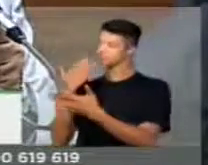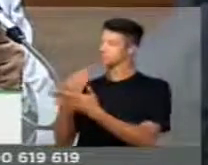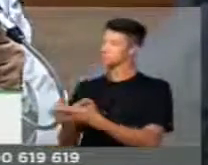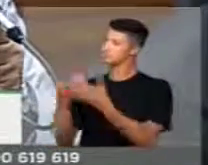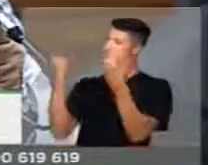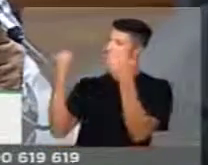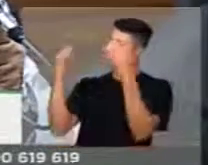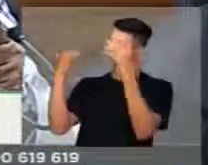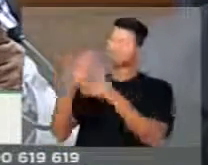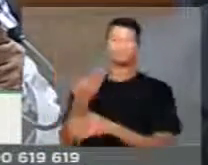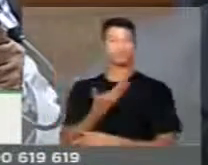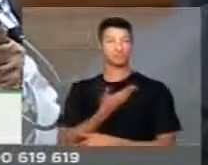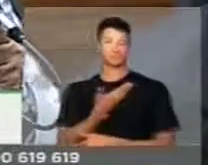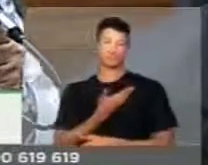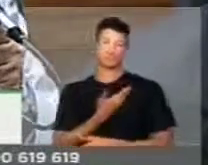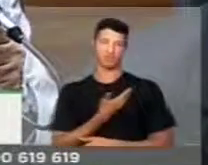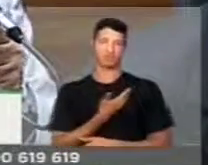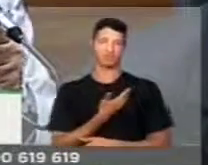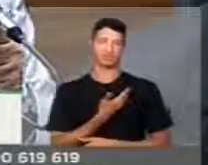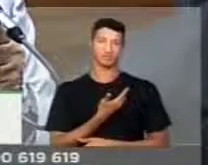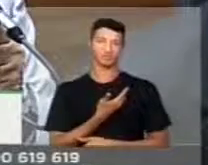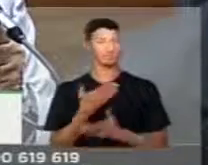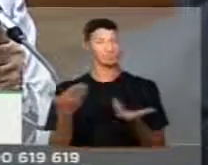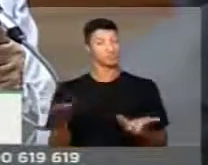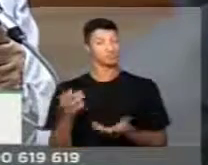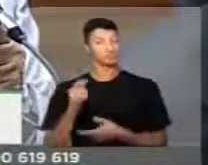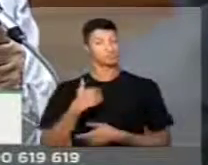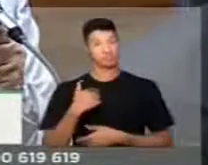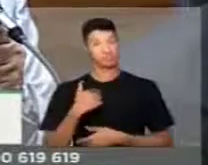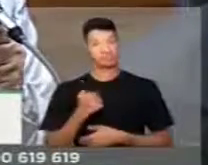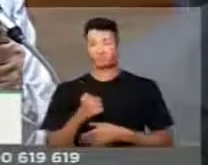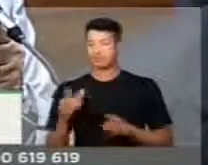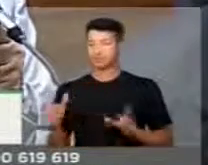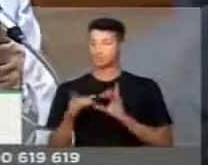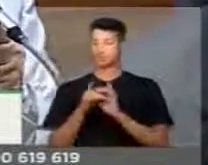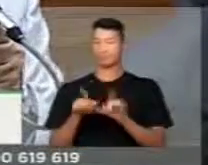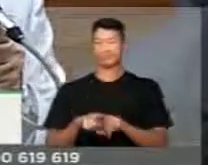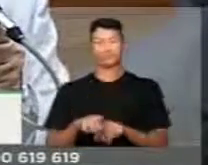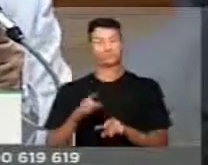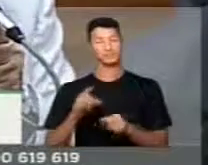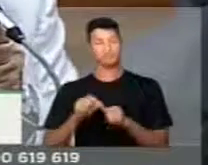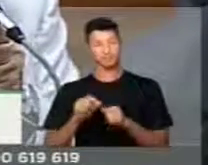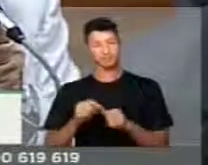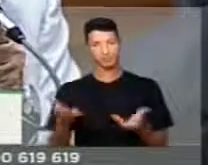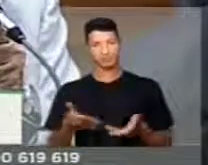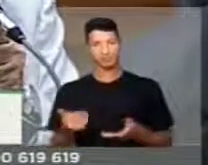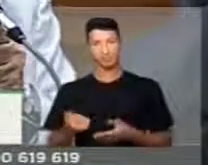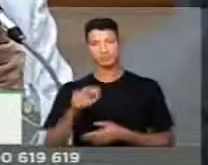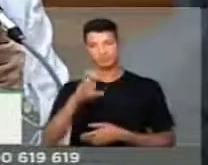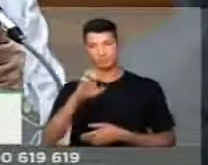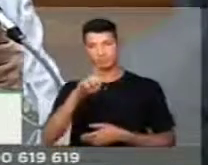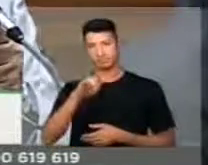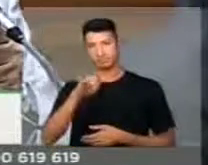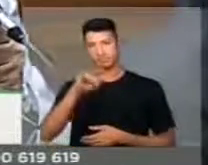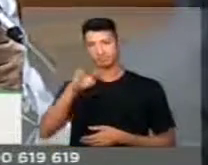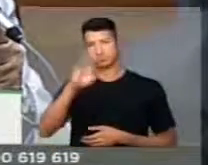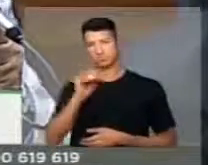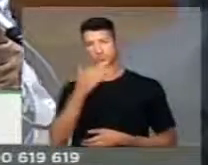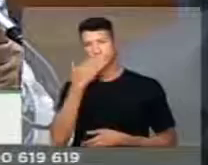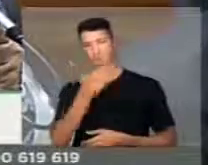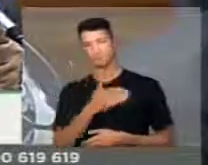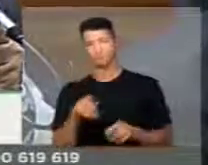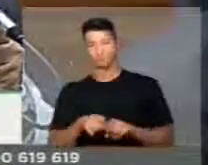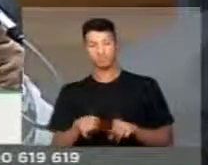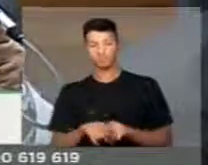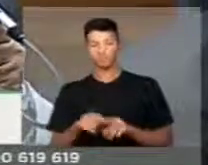admiradores e amigos, dentre os quais eu me incluo. Eu faço esse registro pedindo, como